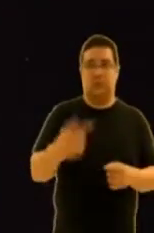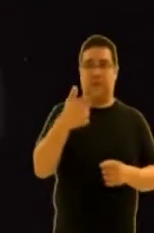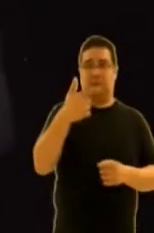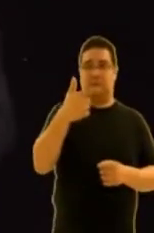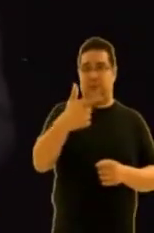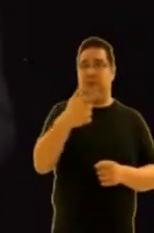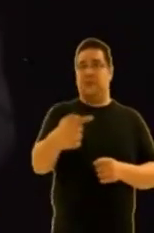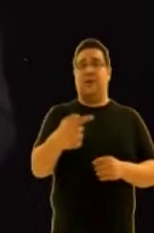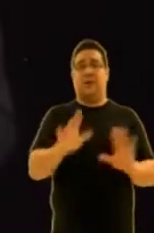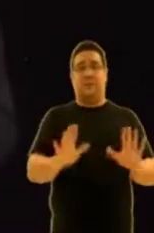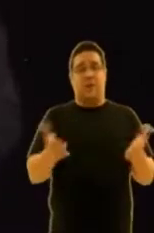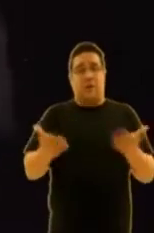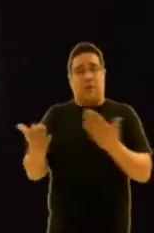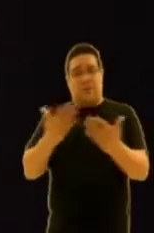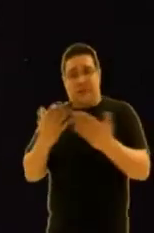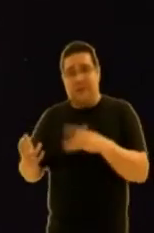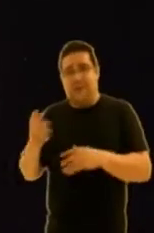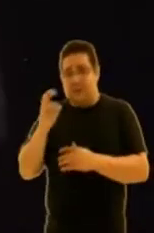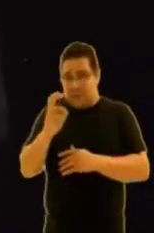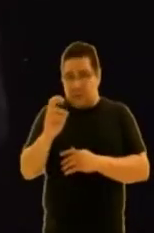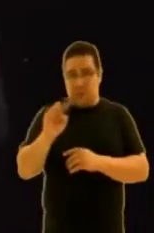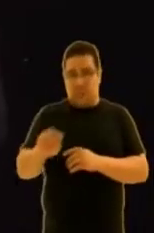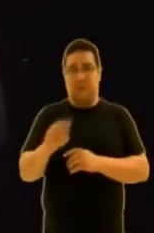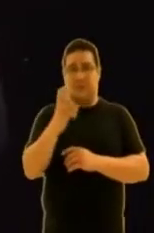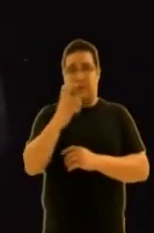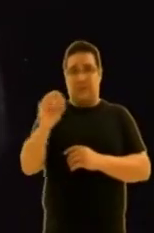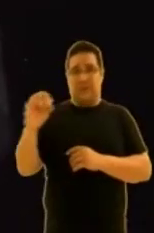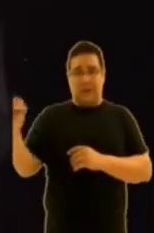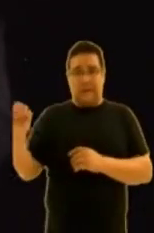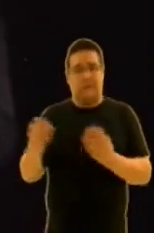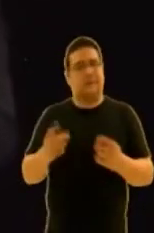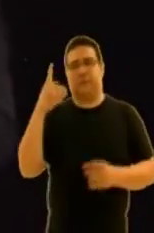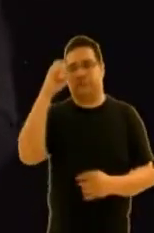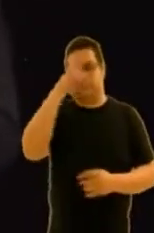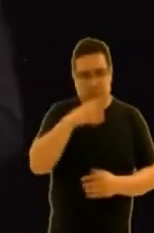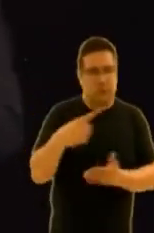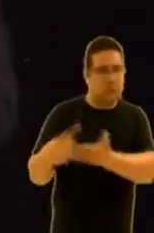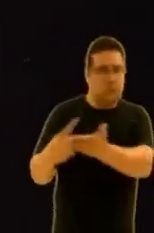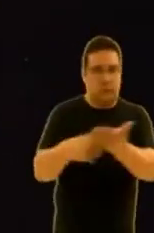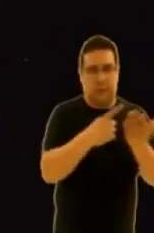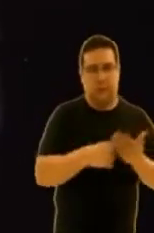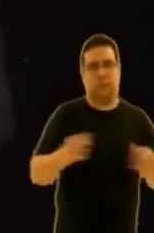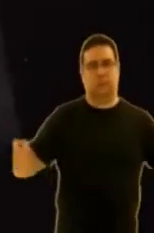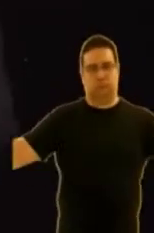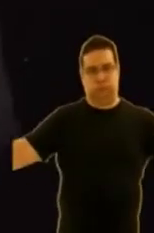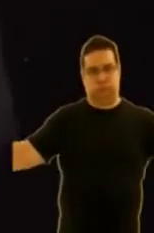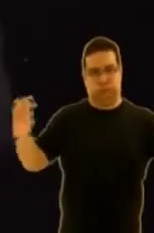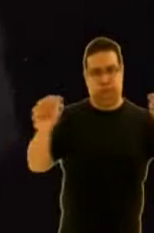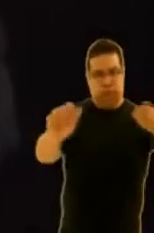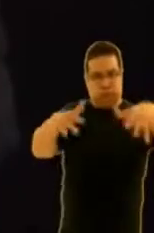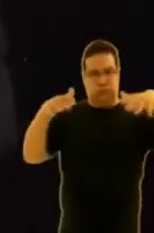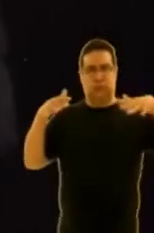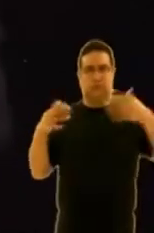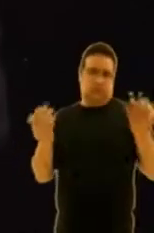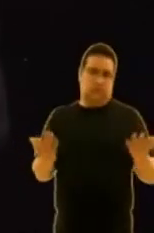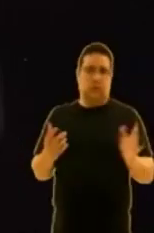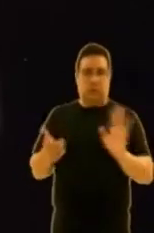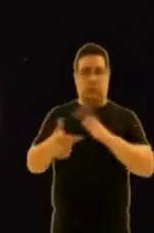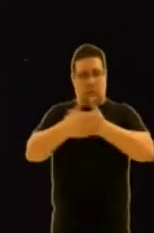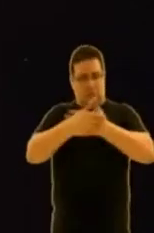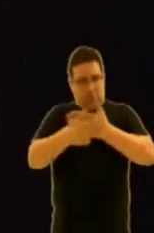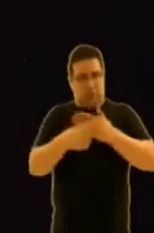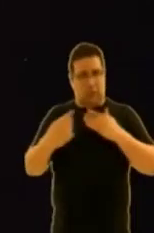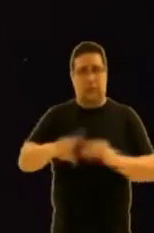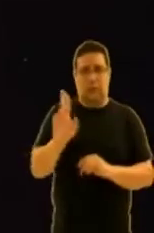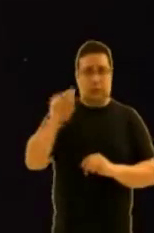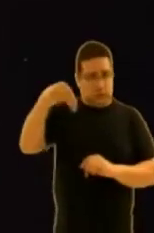caso dos 5.500 municípios, é difícil fazer até uma plenária para debater a todos, e esse papel da Undime é